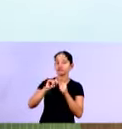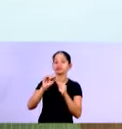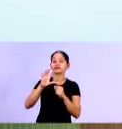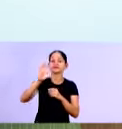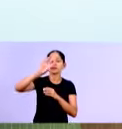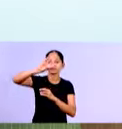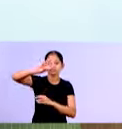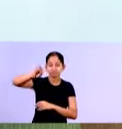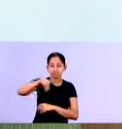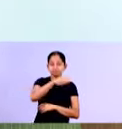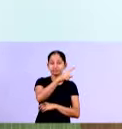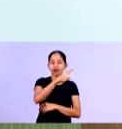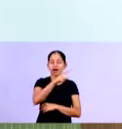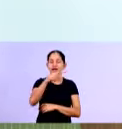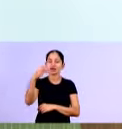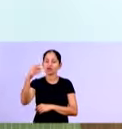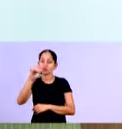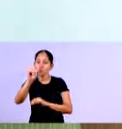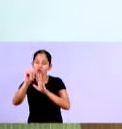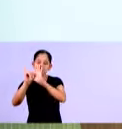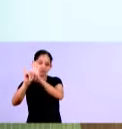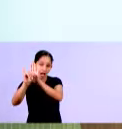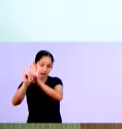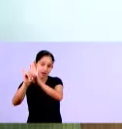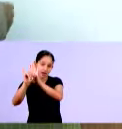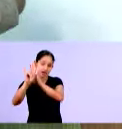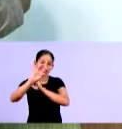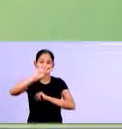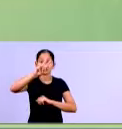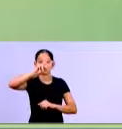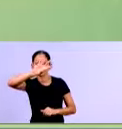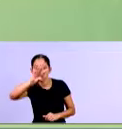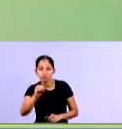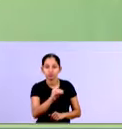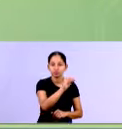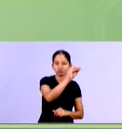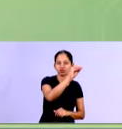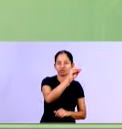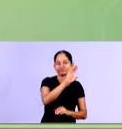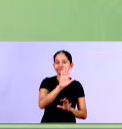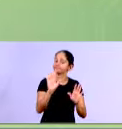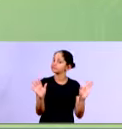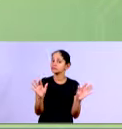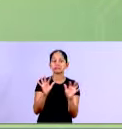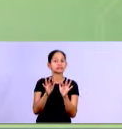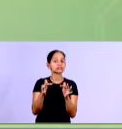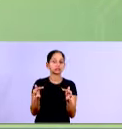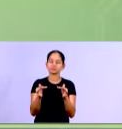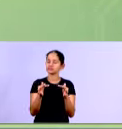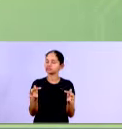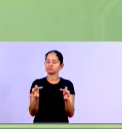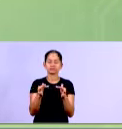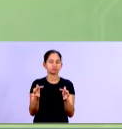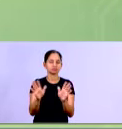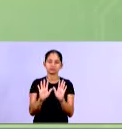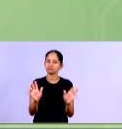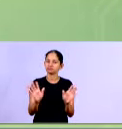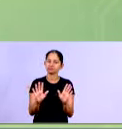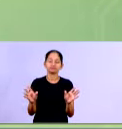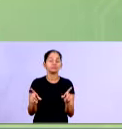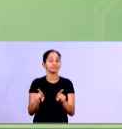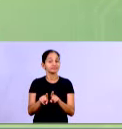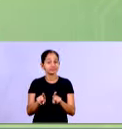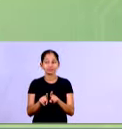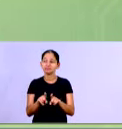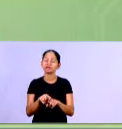multiplica, passa para o outro lado dividindo. Então eu vou ter aqui, ó, 45, o 3.000 vem